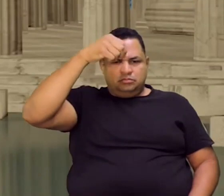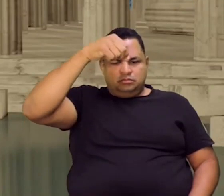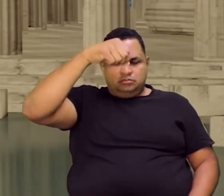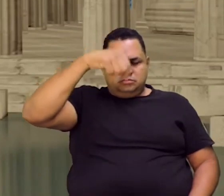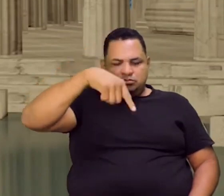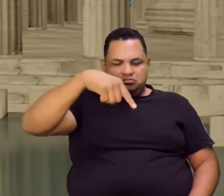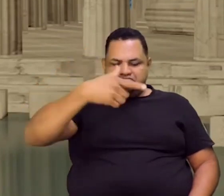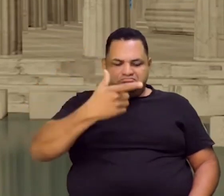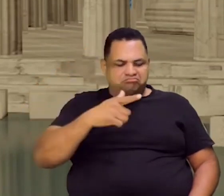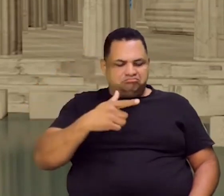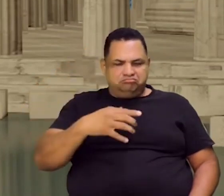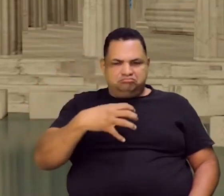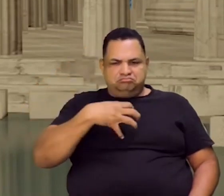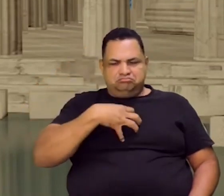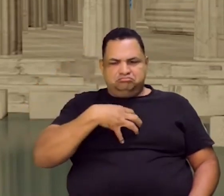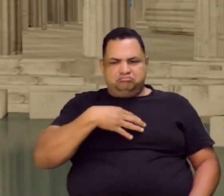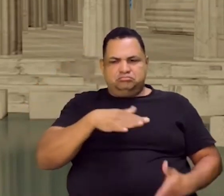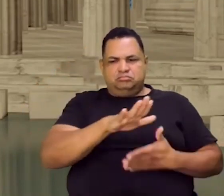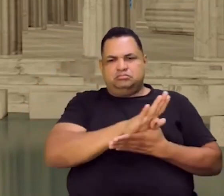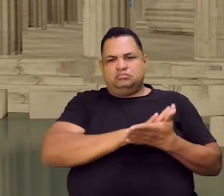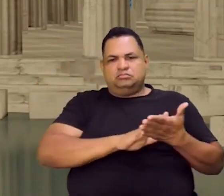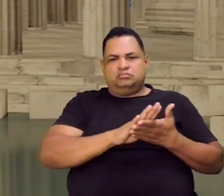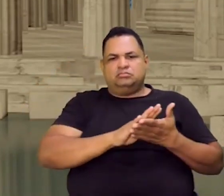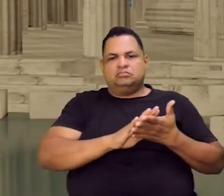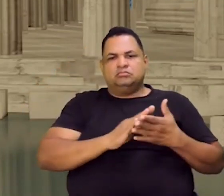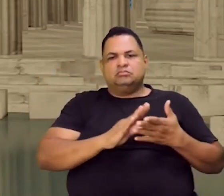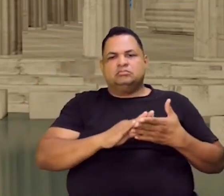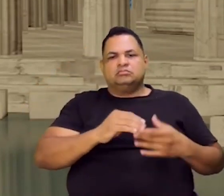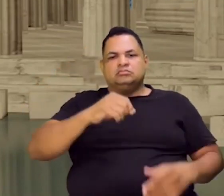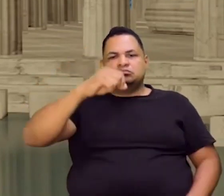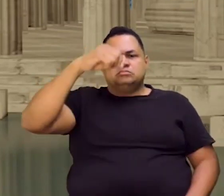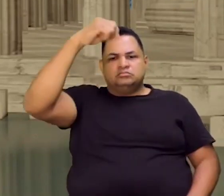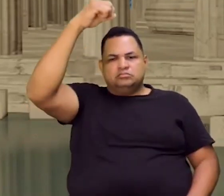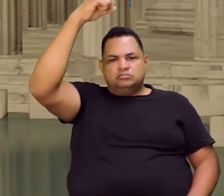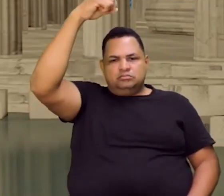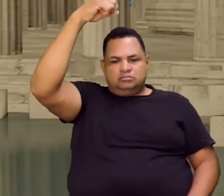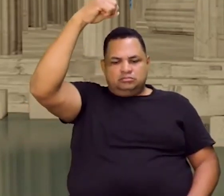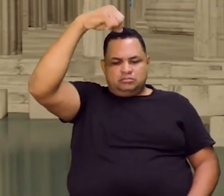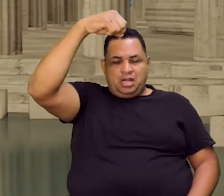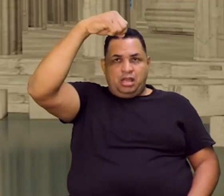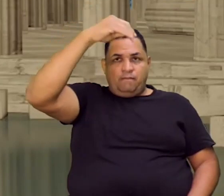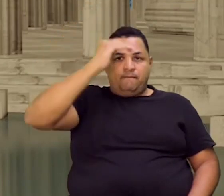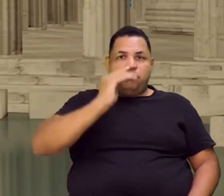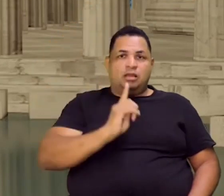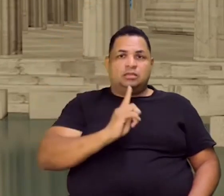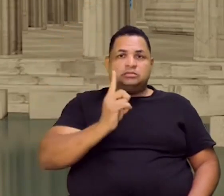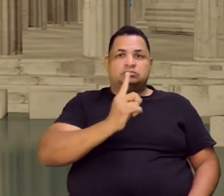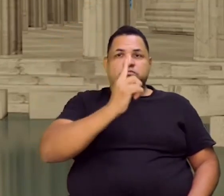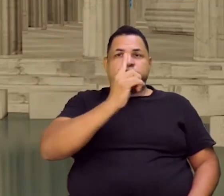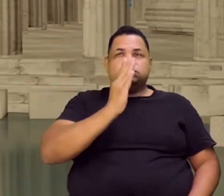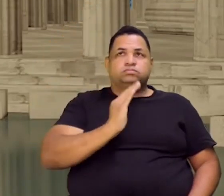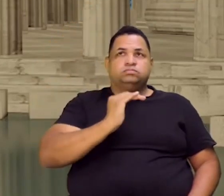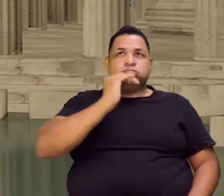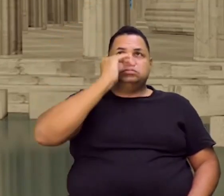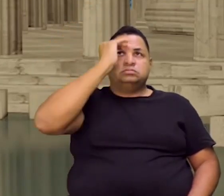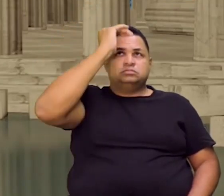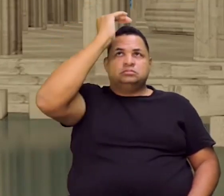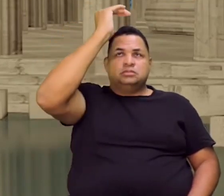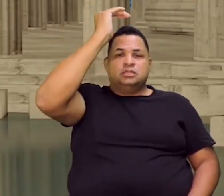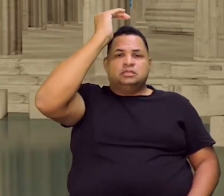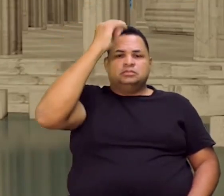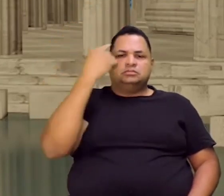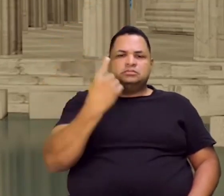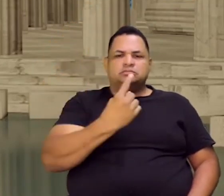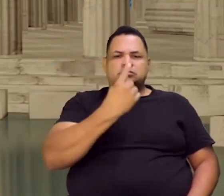não vou sentir nada. Porém, se eu jogar esse pincel de uma altura mais elevada, por exemplo, 100 metros,